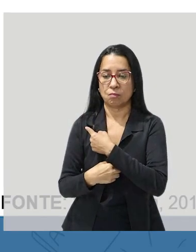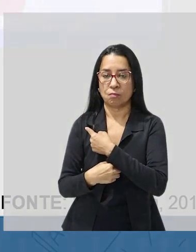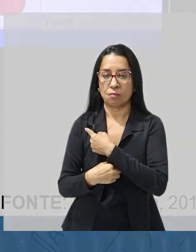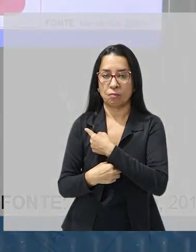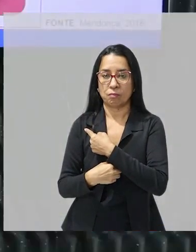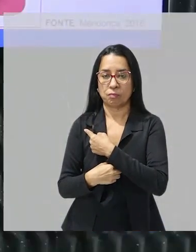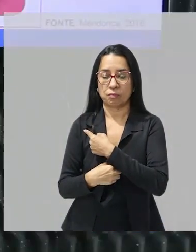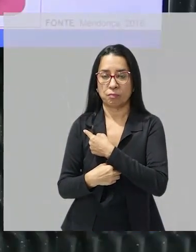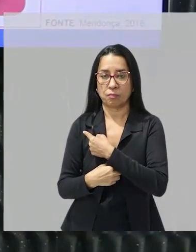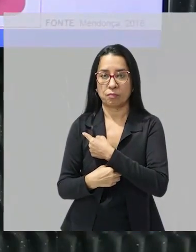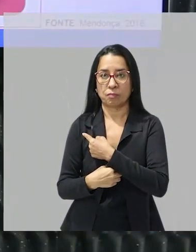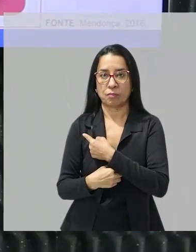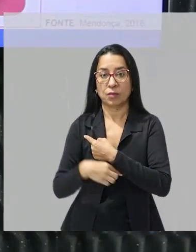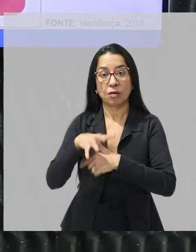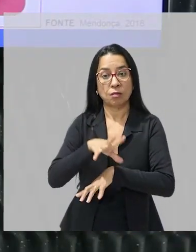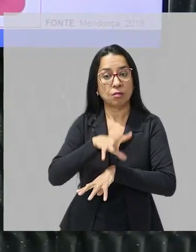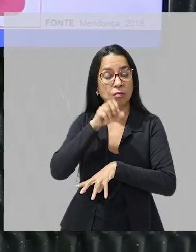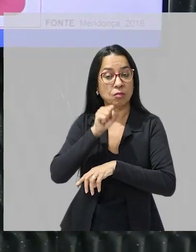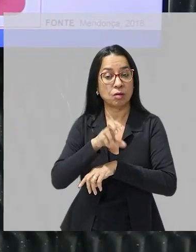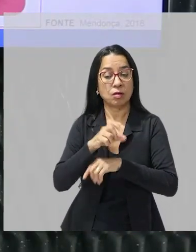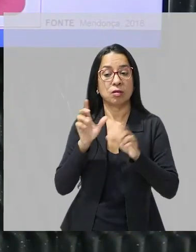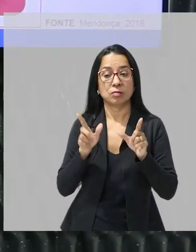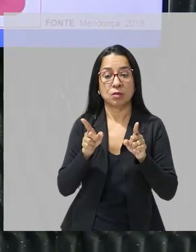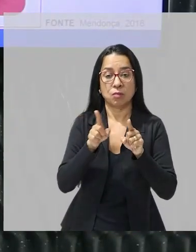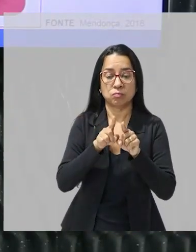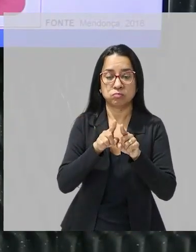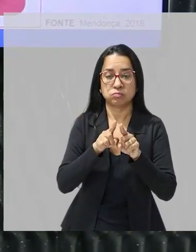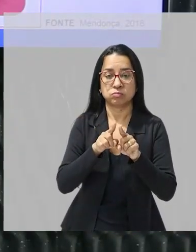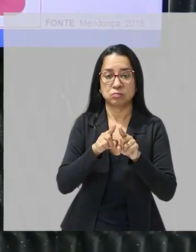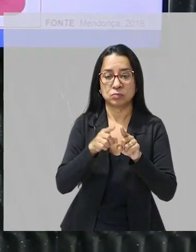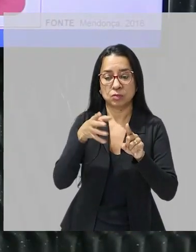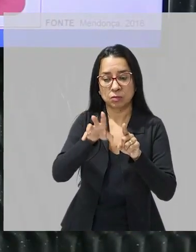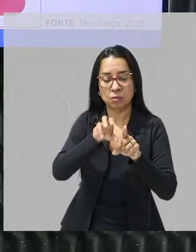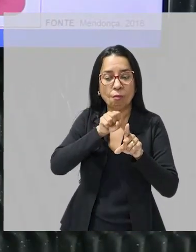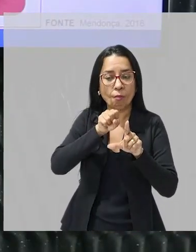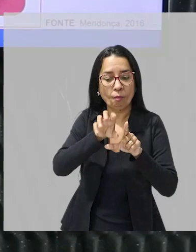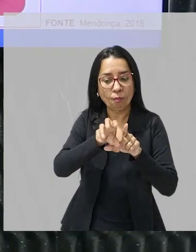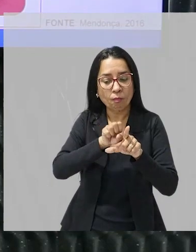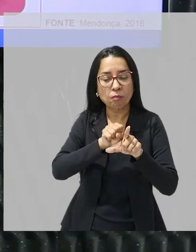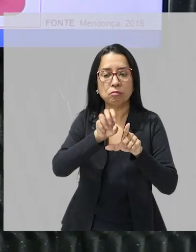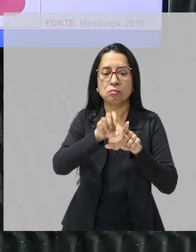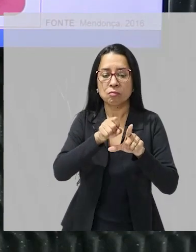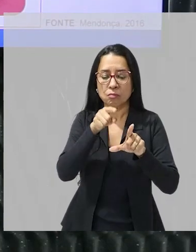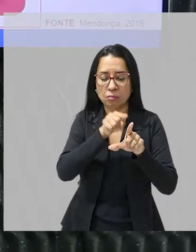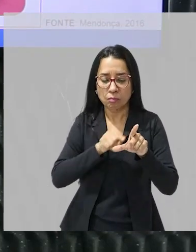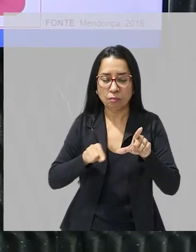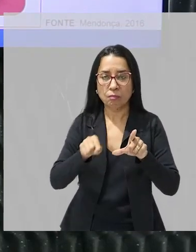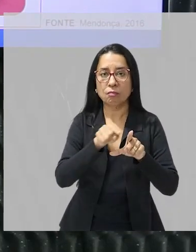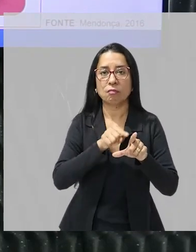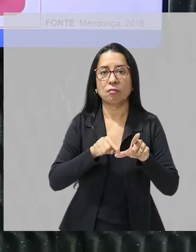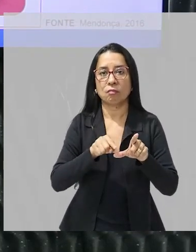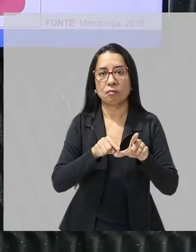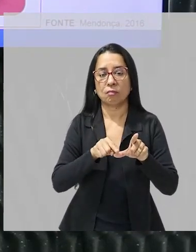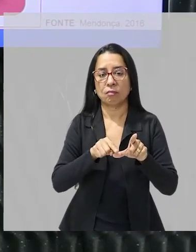Que quando ela se fecha assim e o ar passa entre essas pregas, elas vão vibrar. E